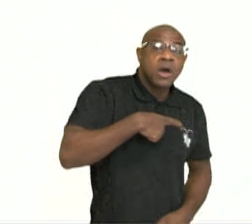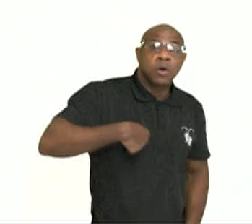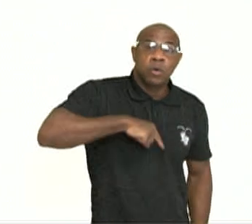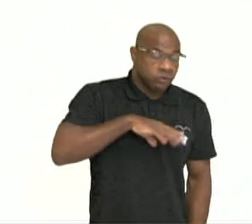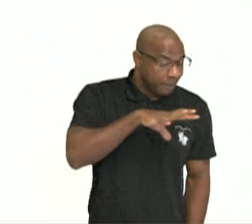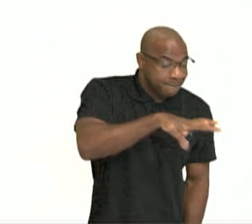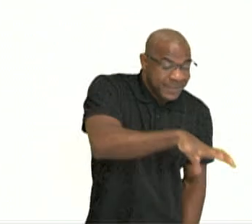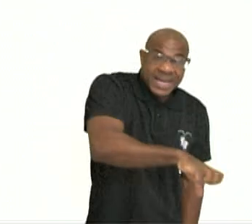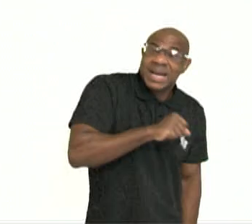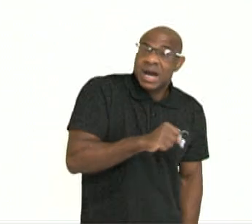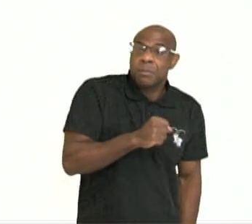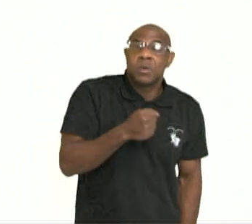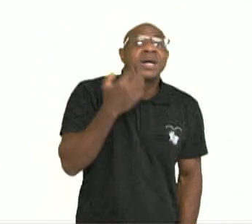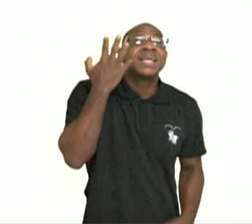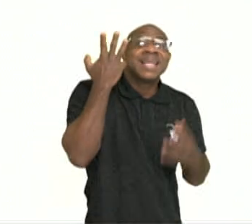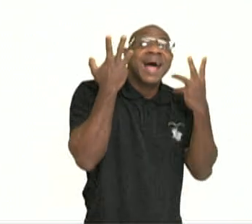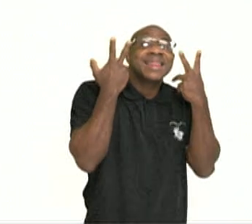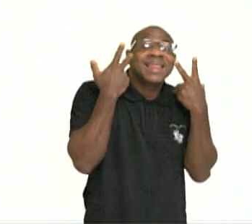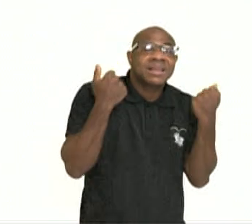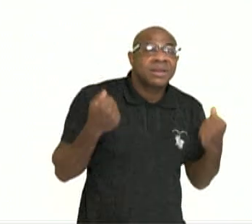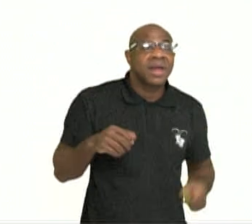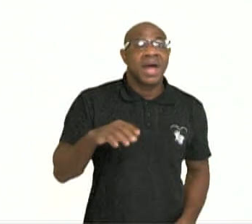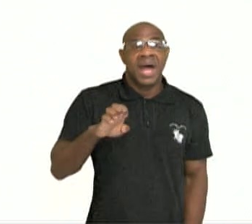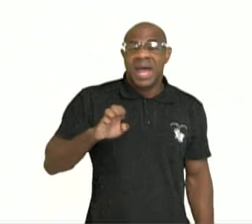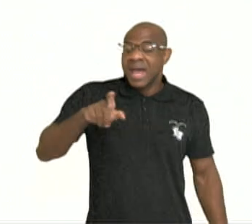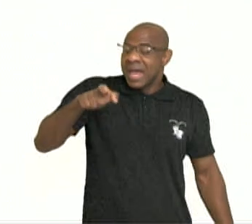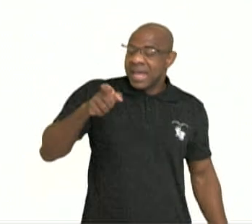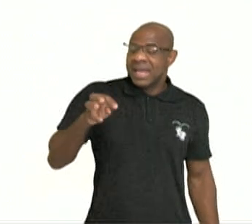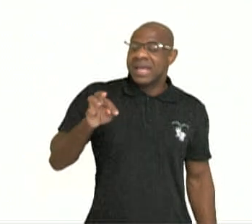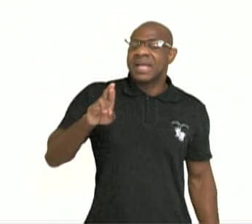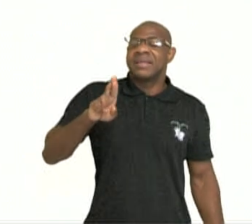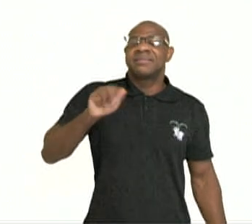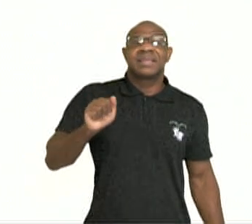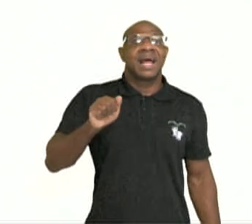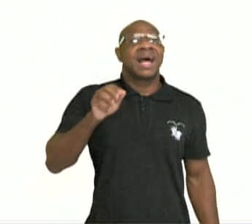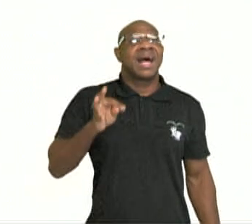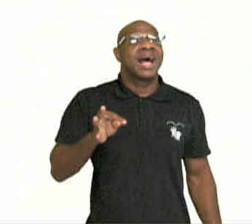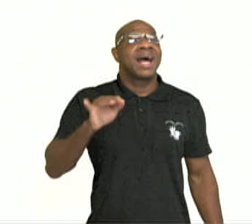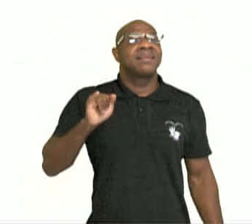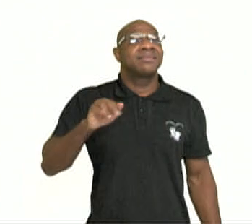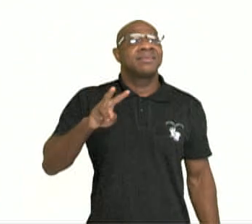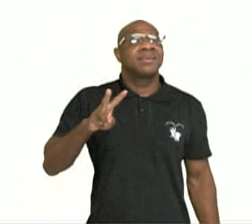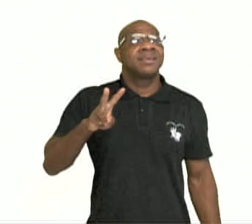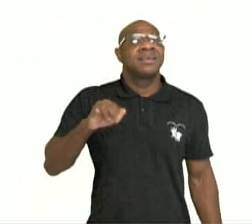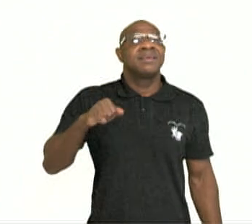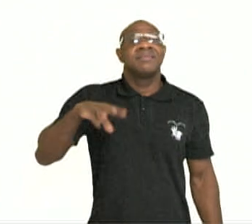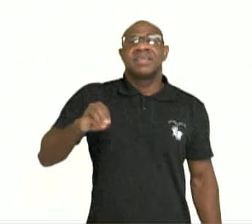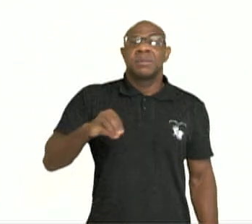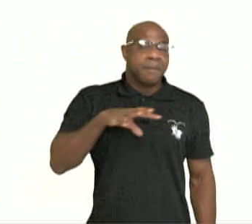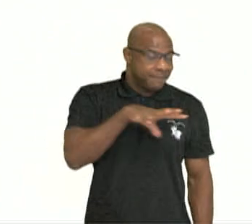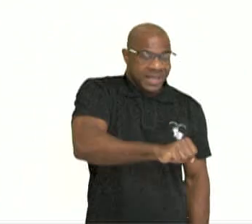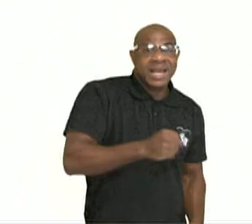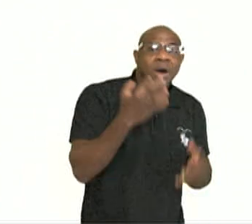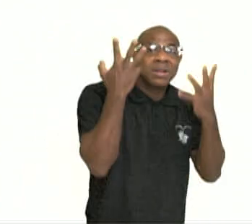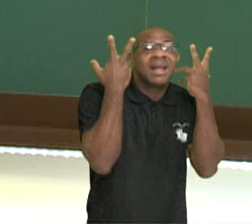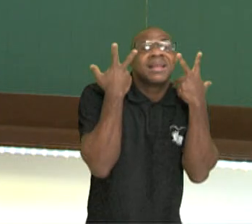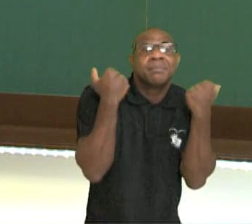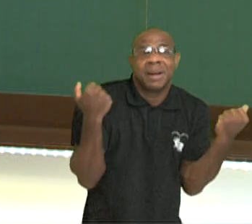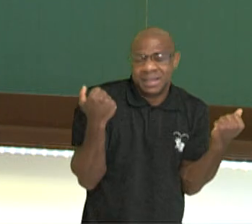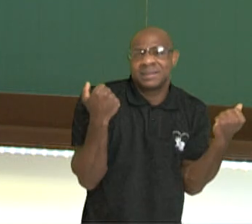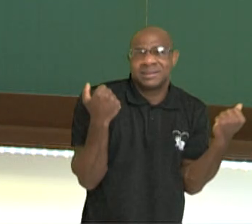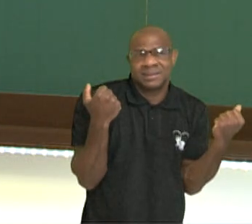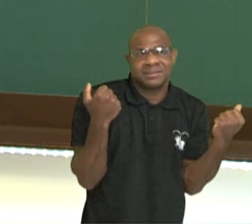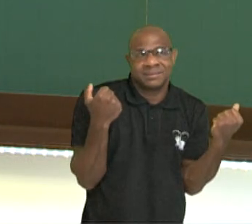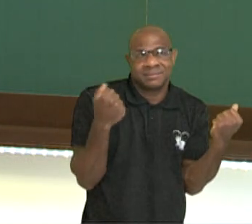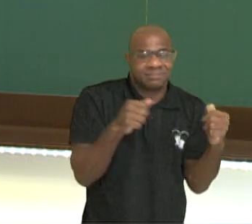extrativismo, extrair, retirar os animais do seu ambiente. Claro